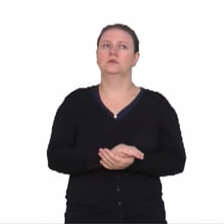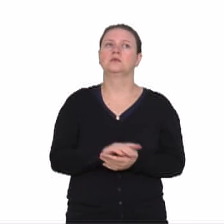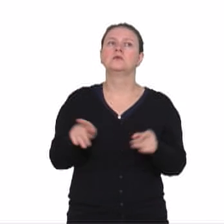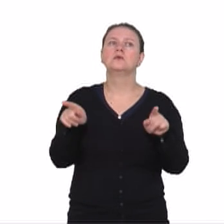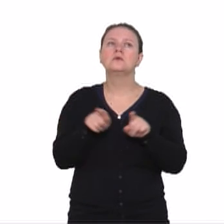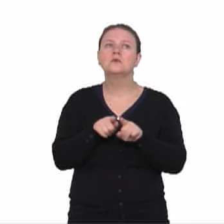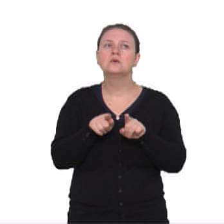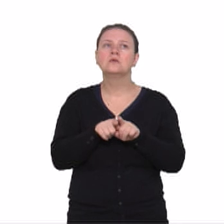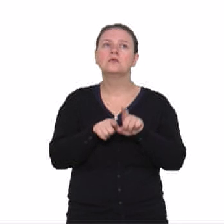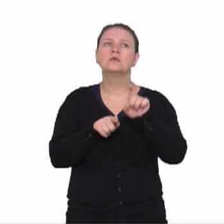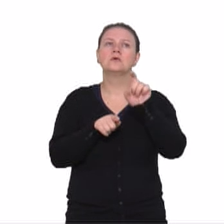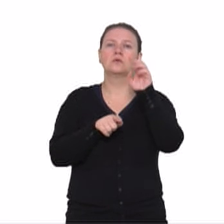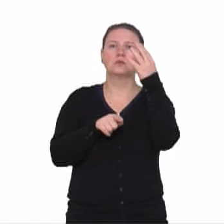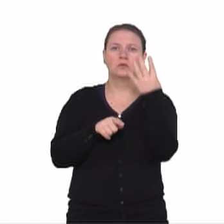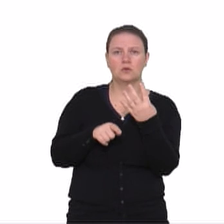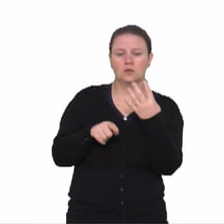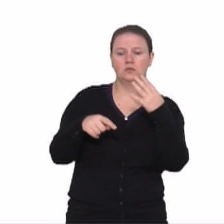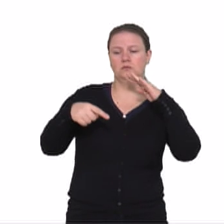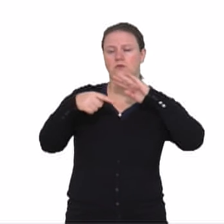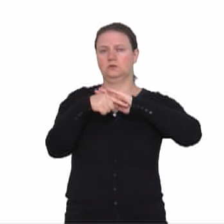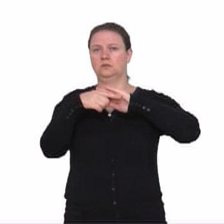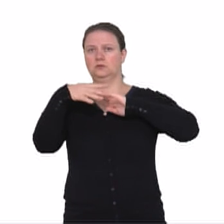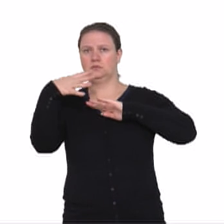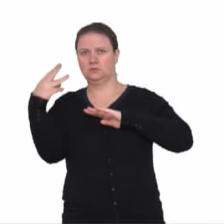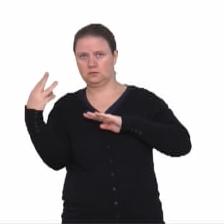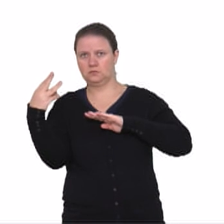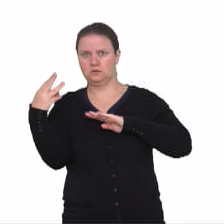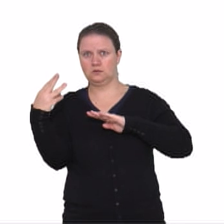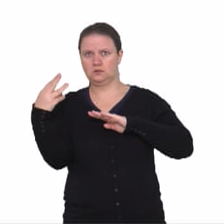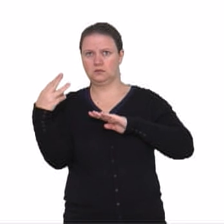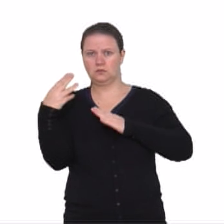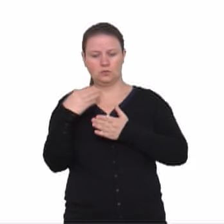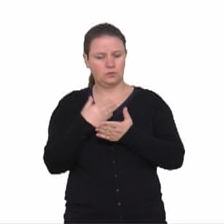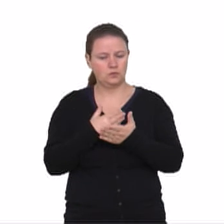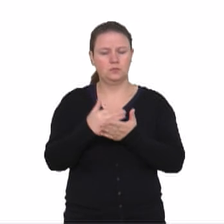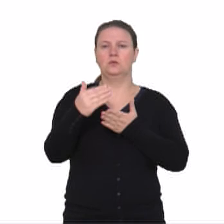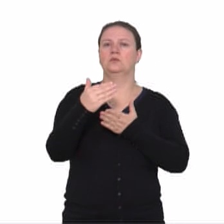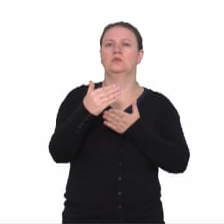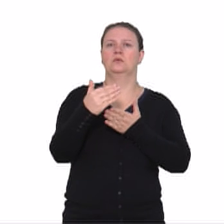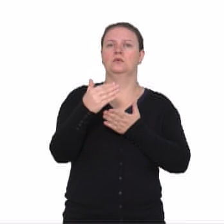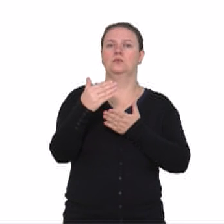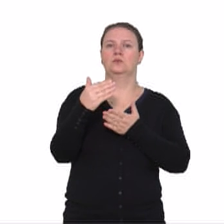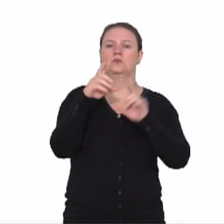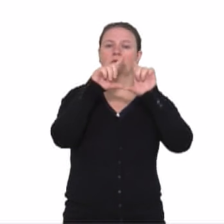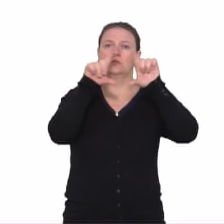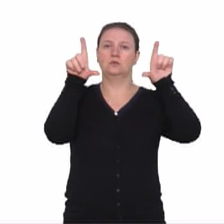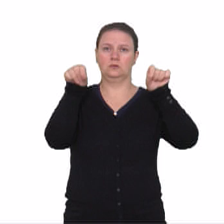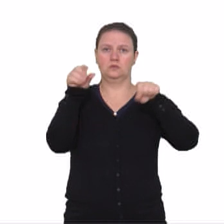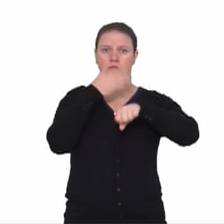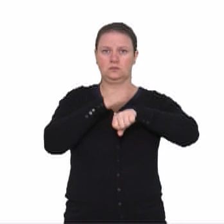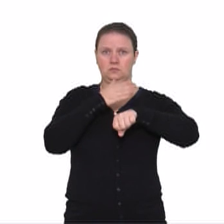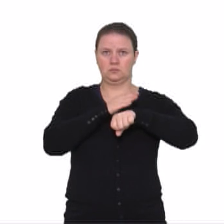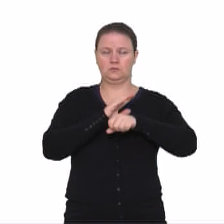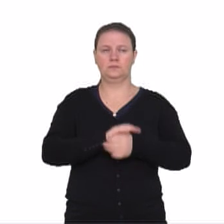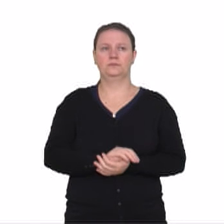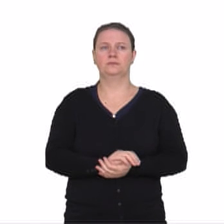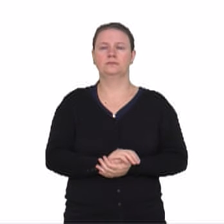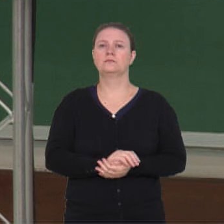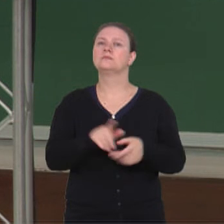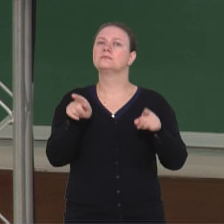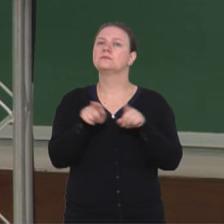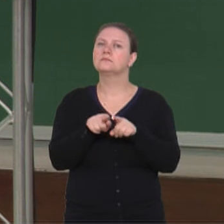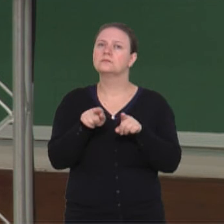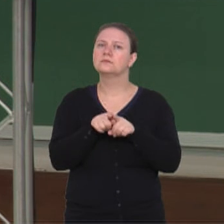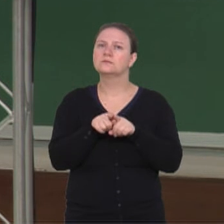As raízes 4 e negativo 3 aqui a partir do meu Bhaskara, por exemplo, ou da soma e produto. Logo, você